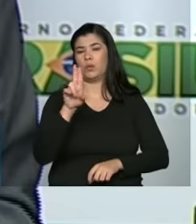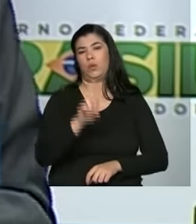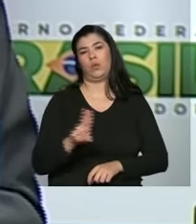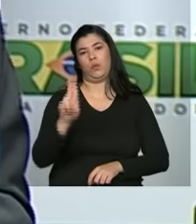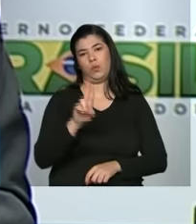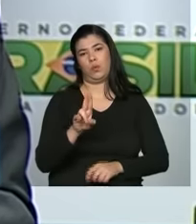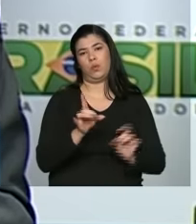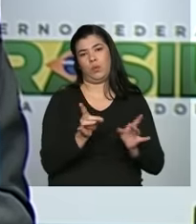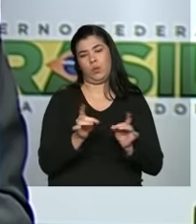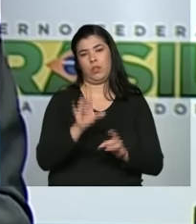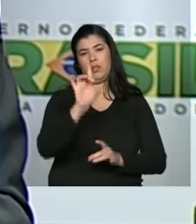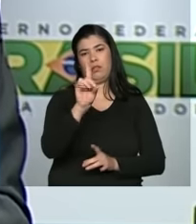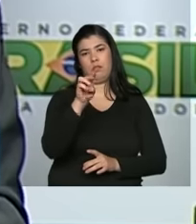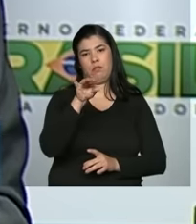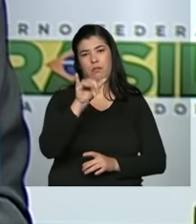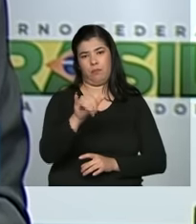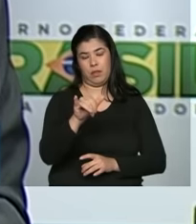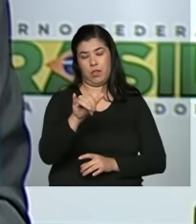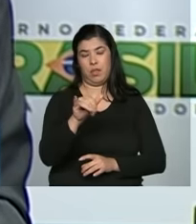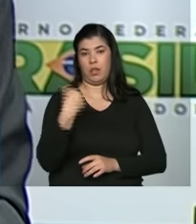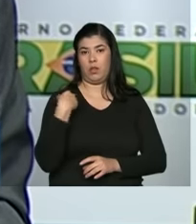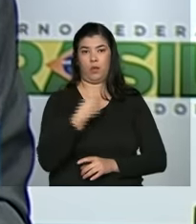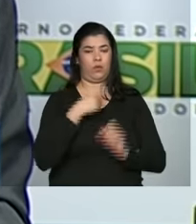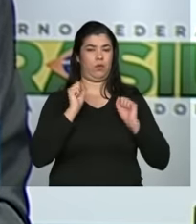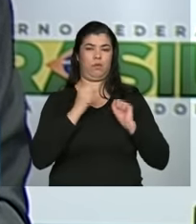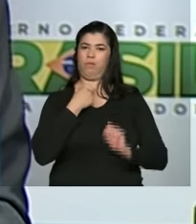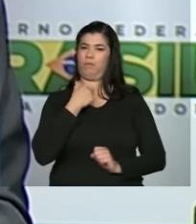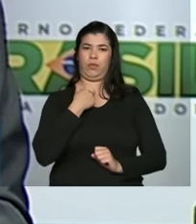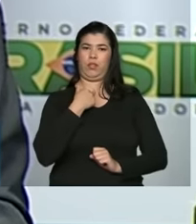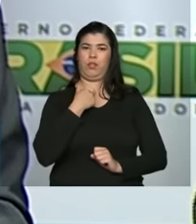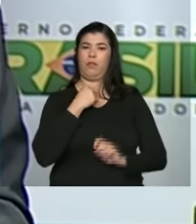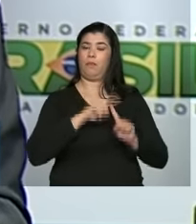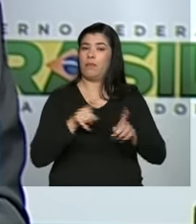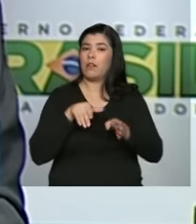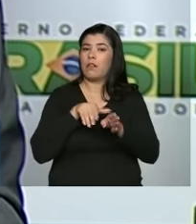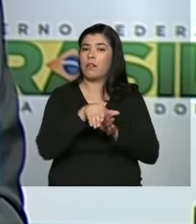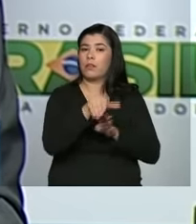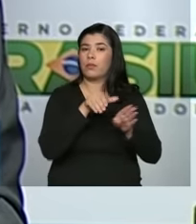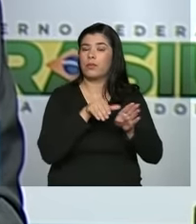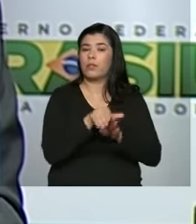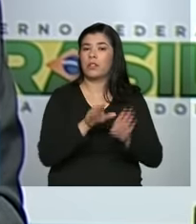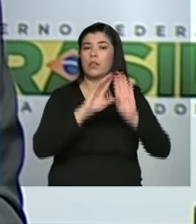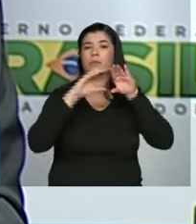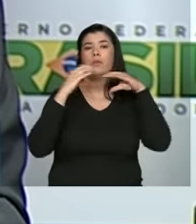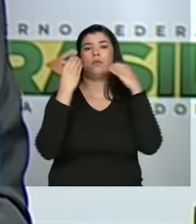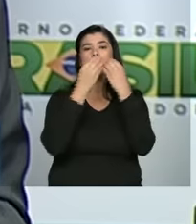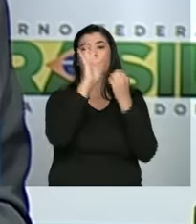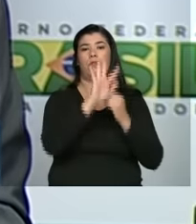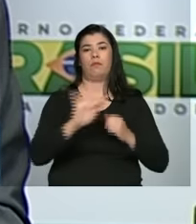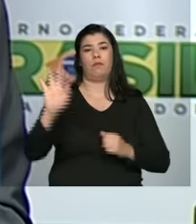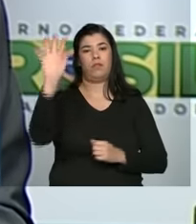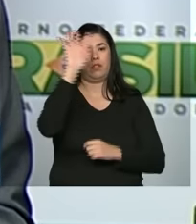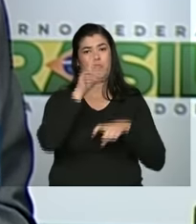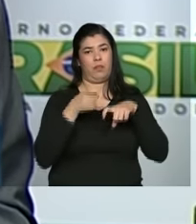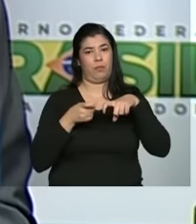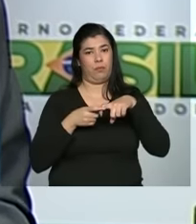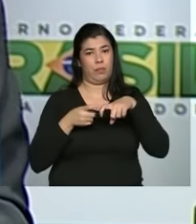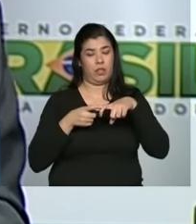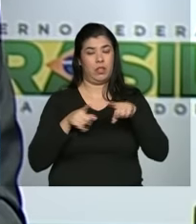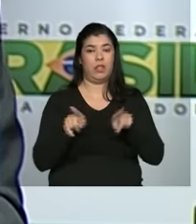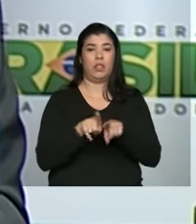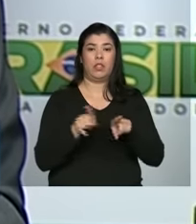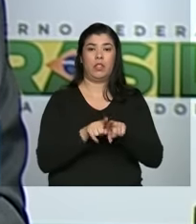temos poder para mas podemos recomendar estamos recomendando ao Conselho Federal de Medicina e ao Conselho Federal de